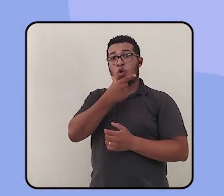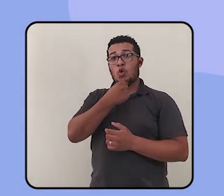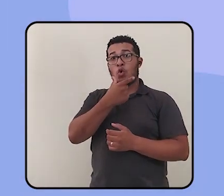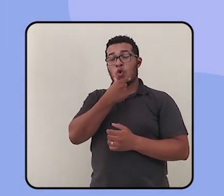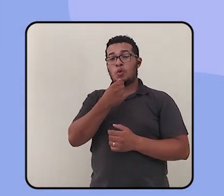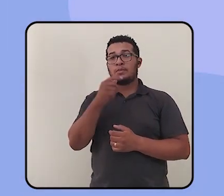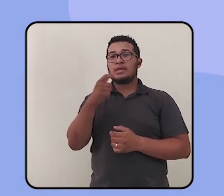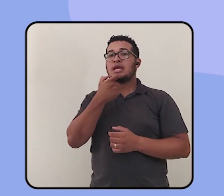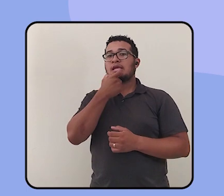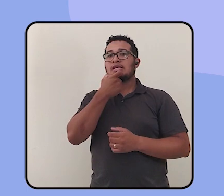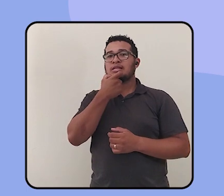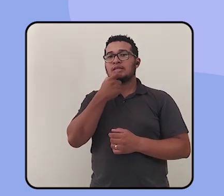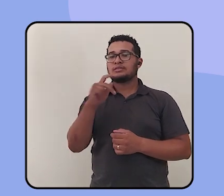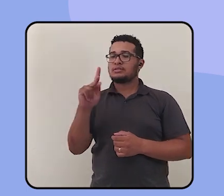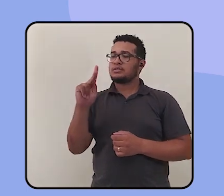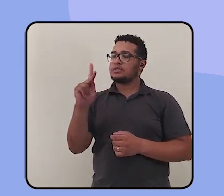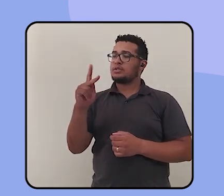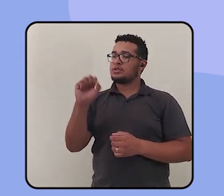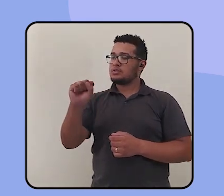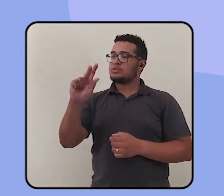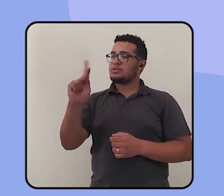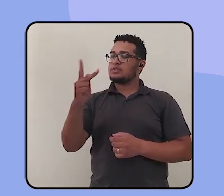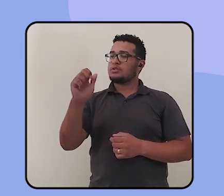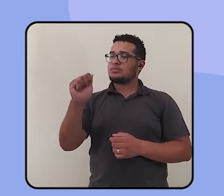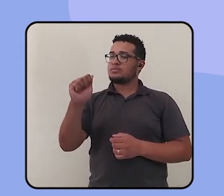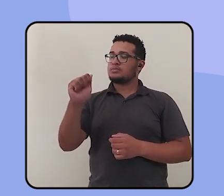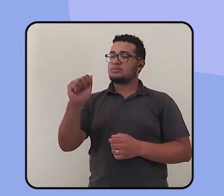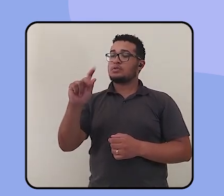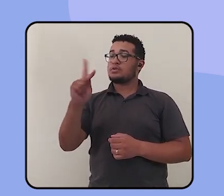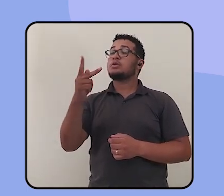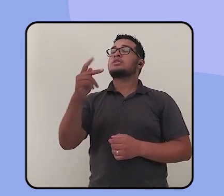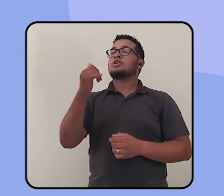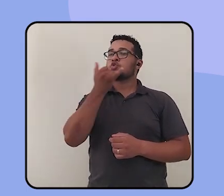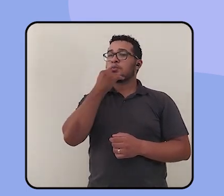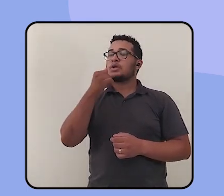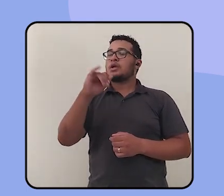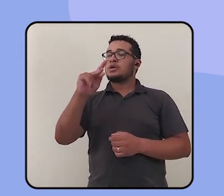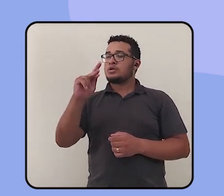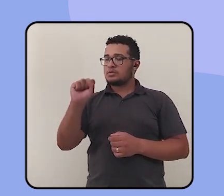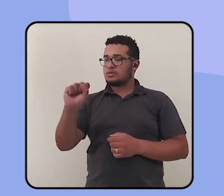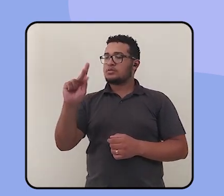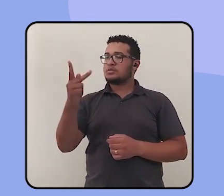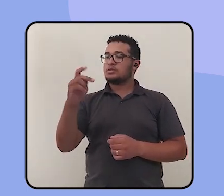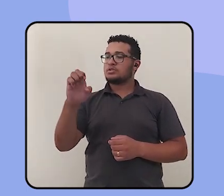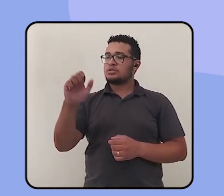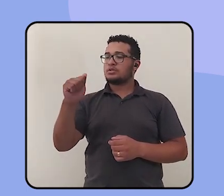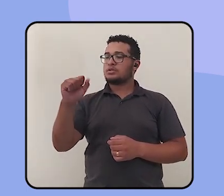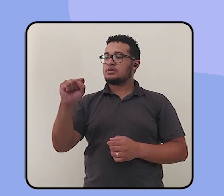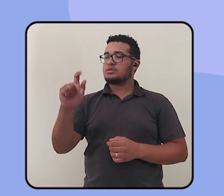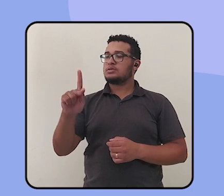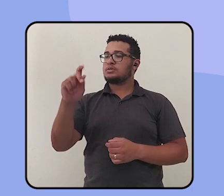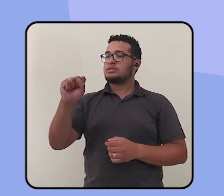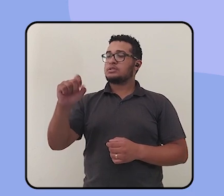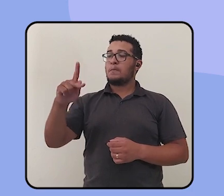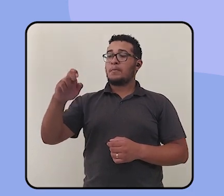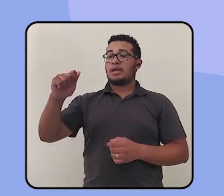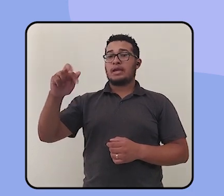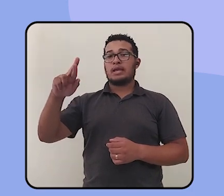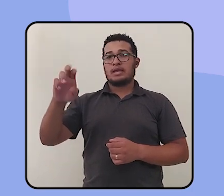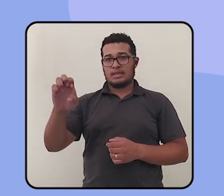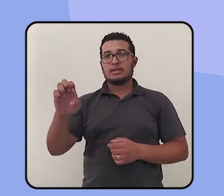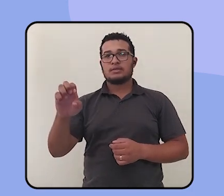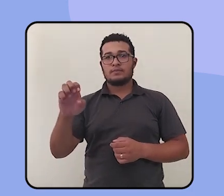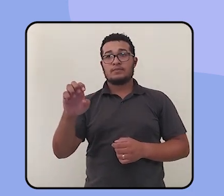inglês william shakespeare com dois livros rhamela e temos também romeu e julieta obras que ainda hoje